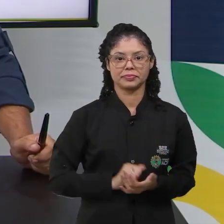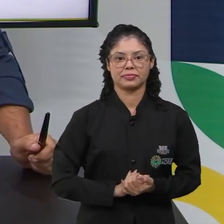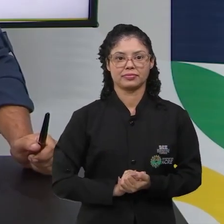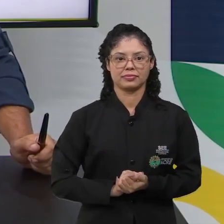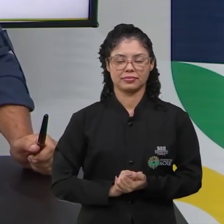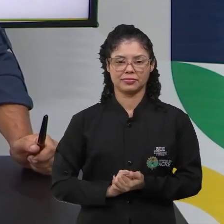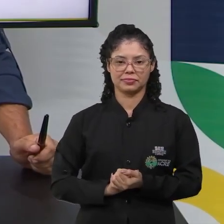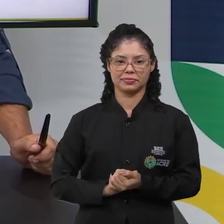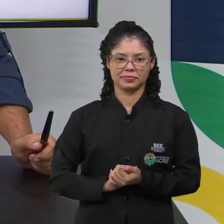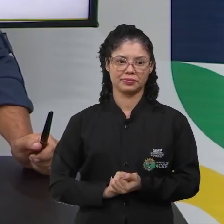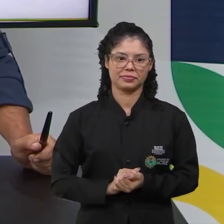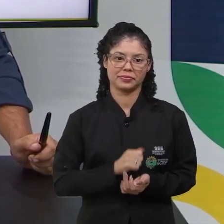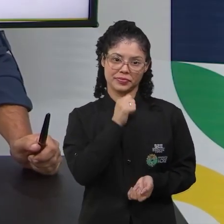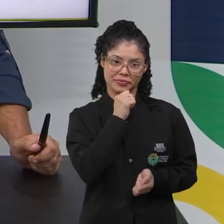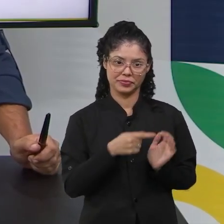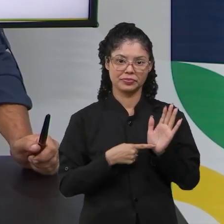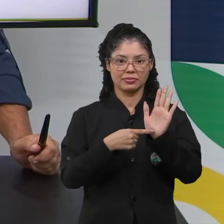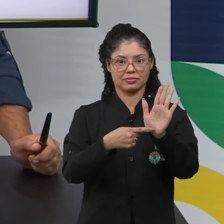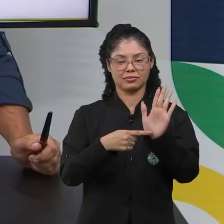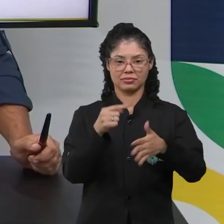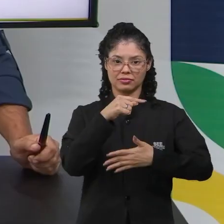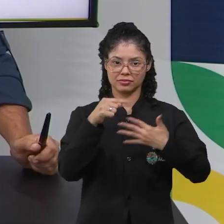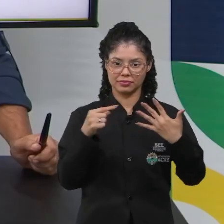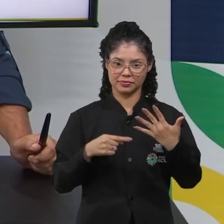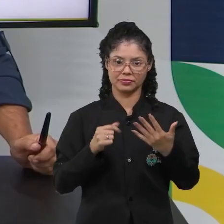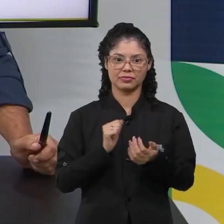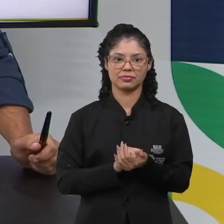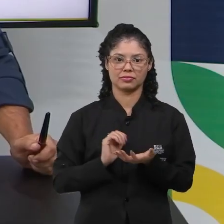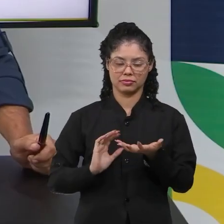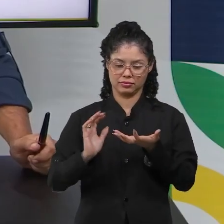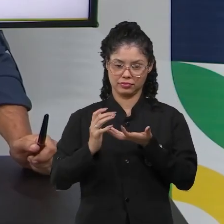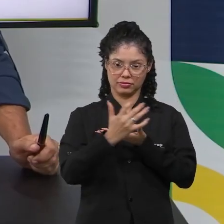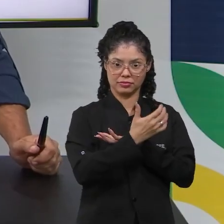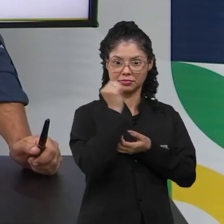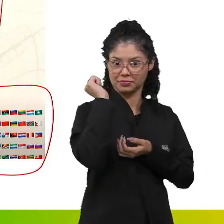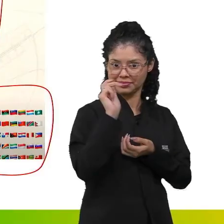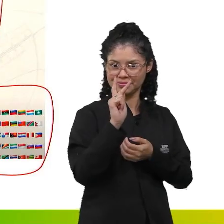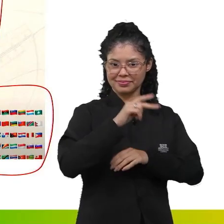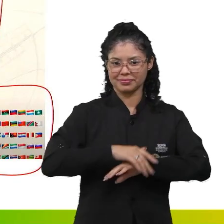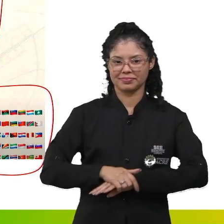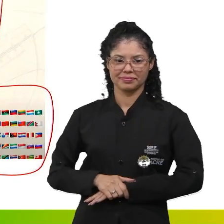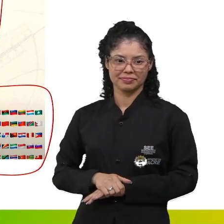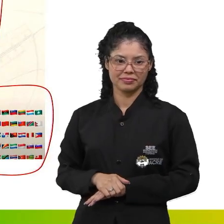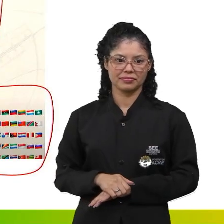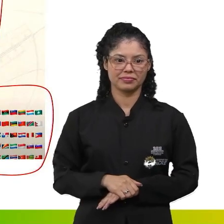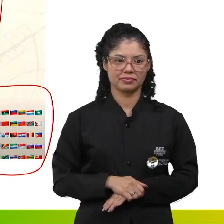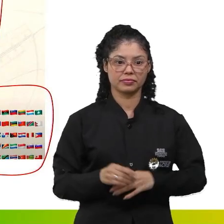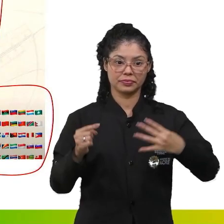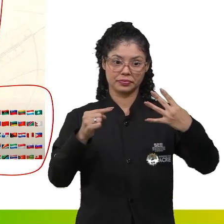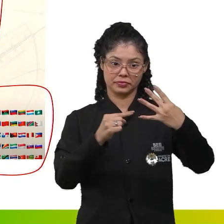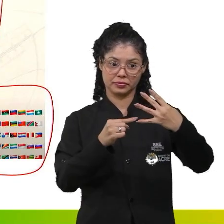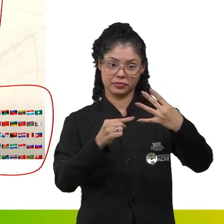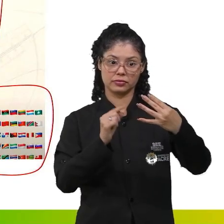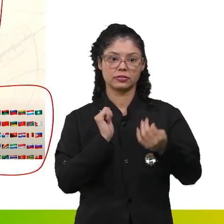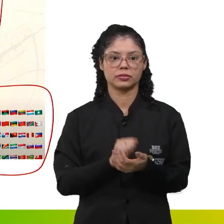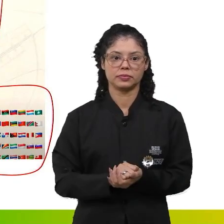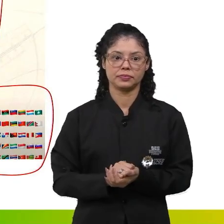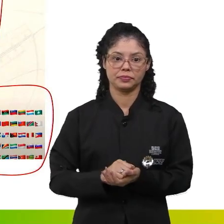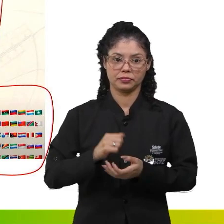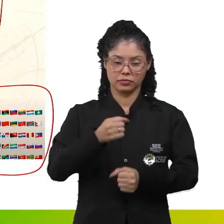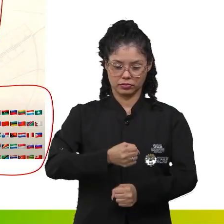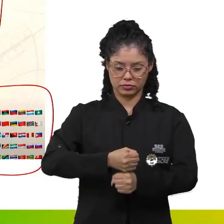olímpicos. Beleza? Além de representar, são 5 porque são 5 continentes. Basicamente isso, ok? Avança. Outro tópico, a tocha